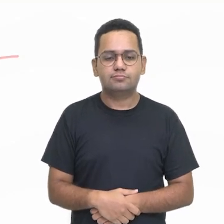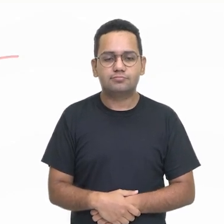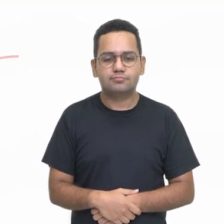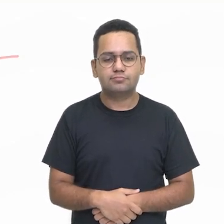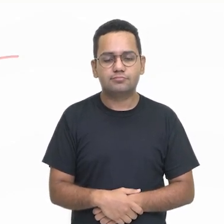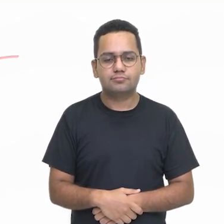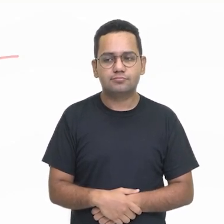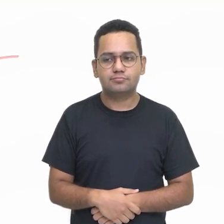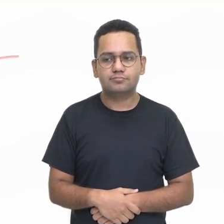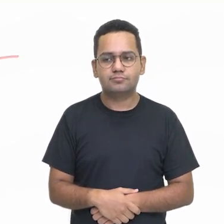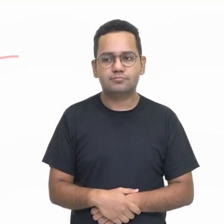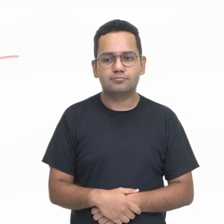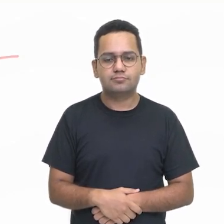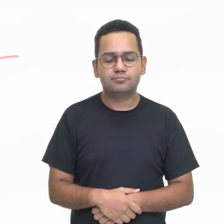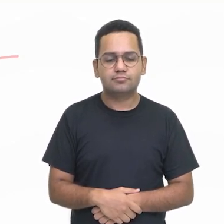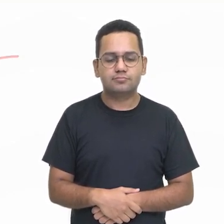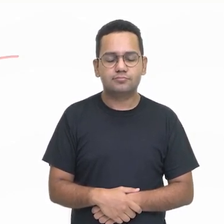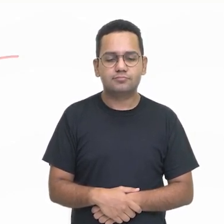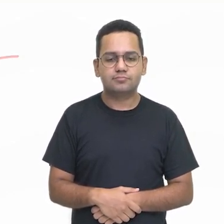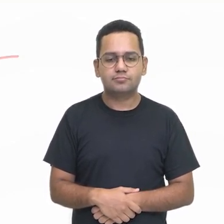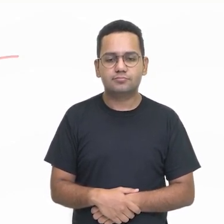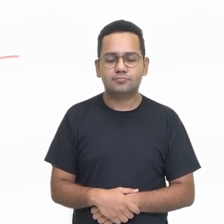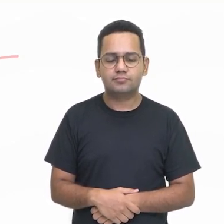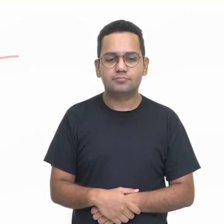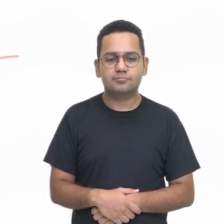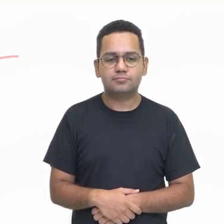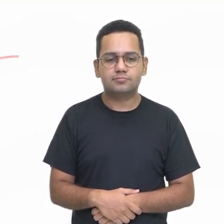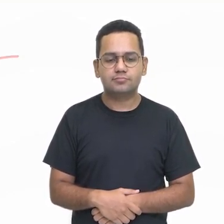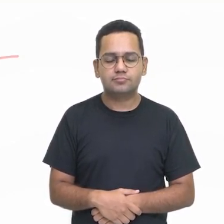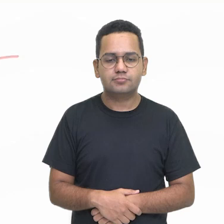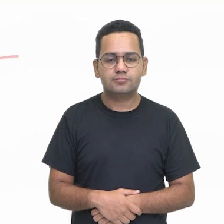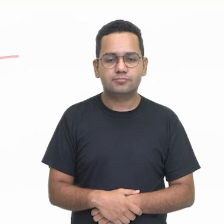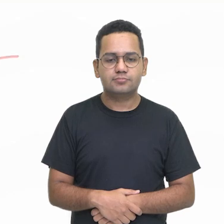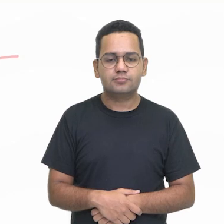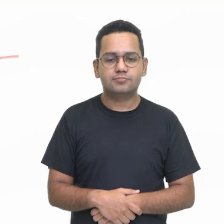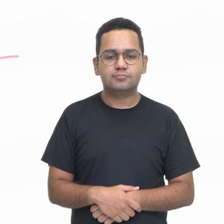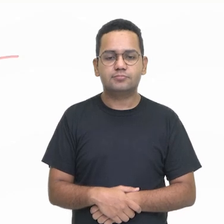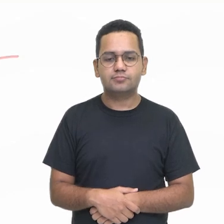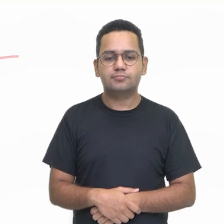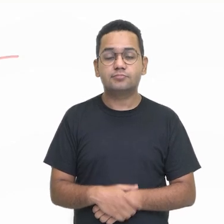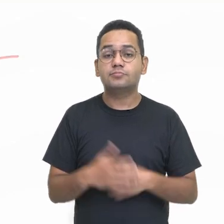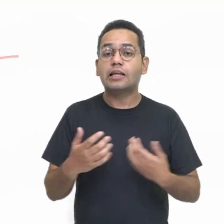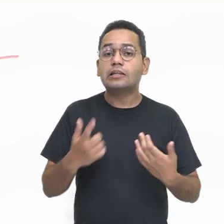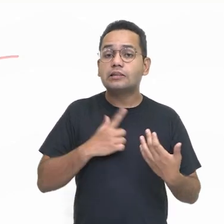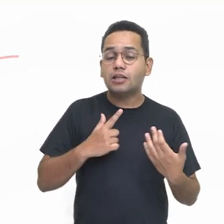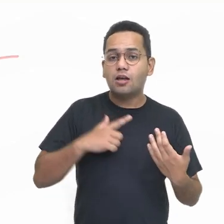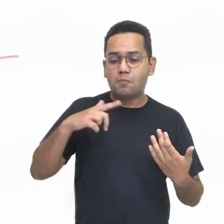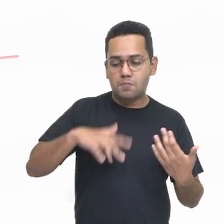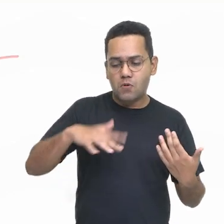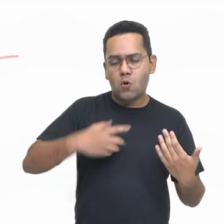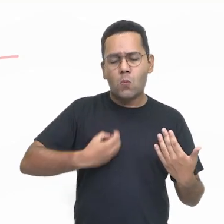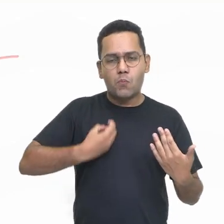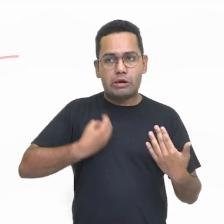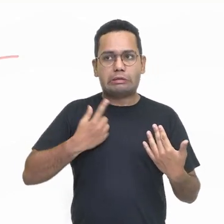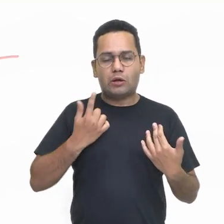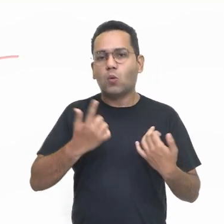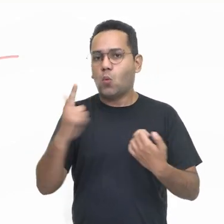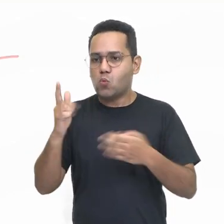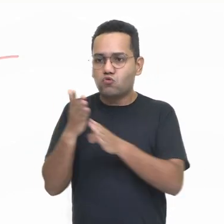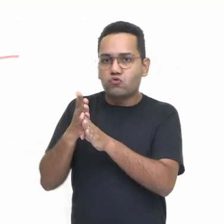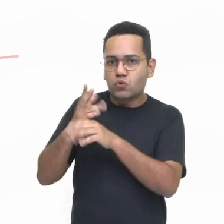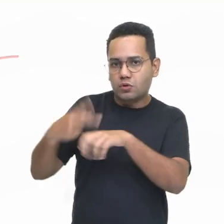tem biomas que compõe outros outros eh eh outros continentes esses vários